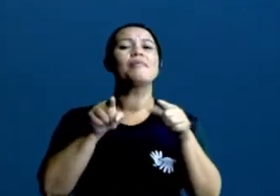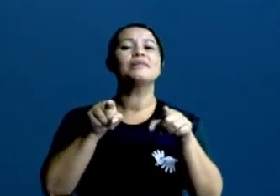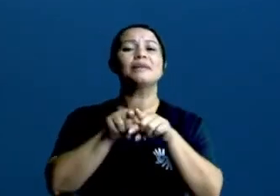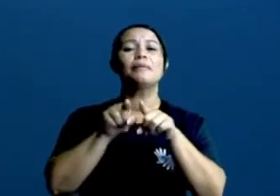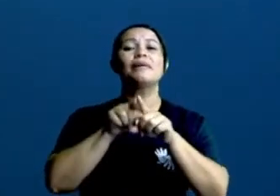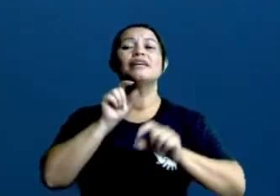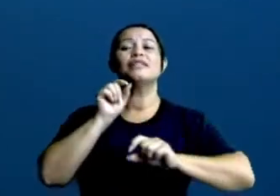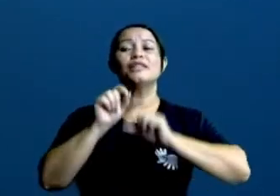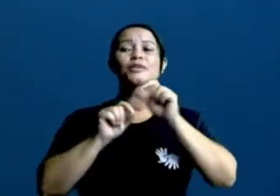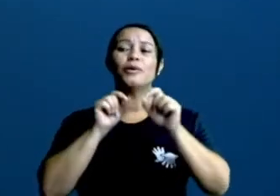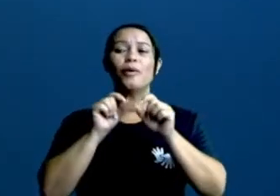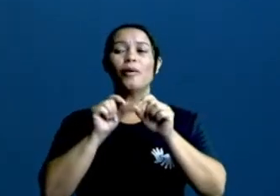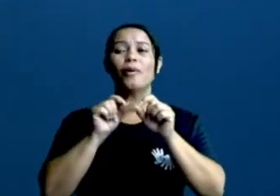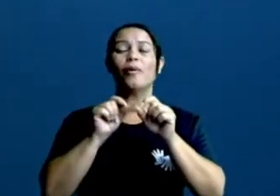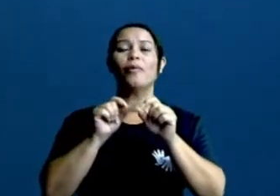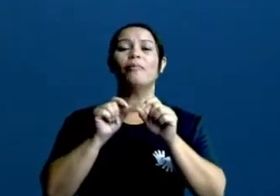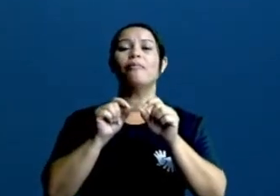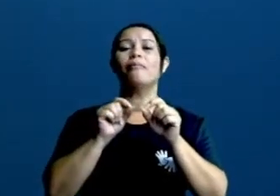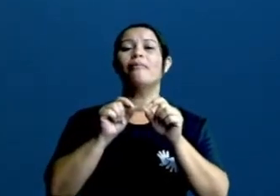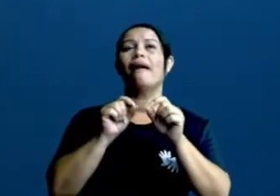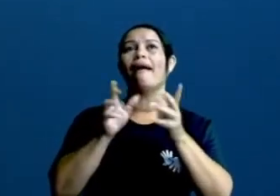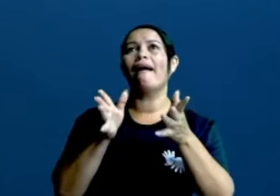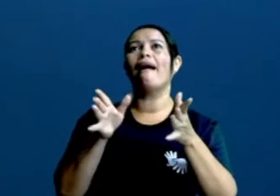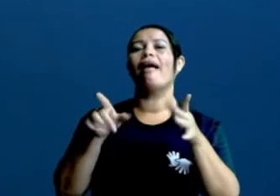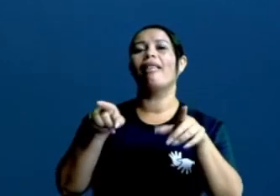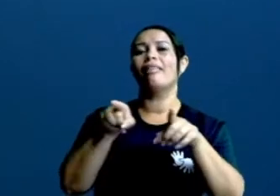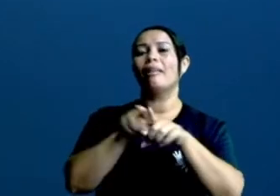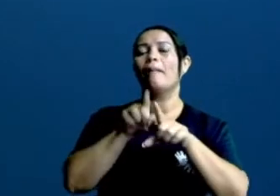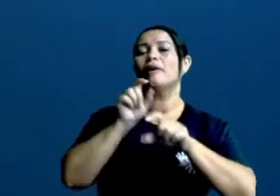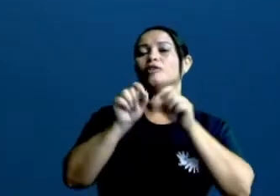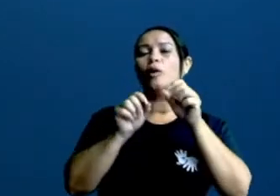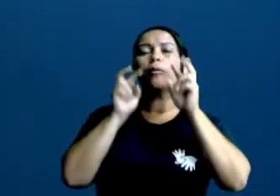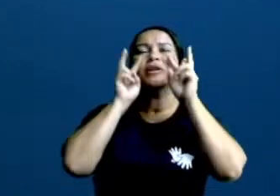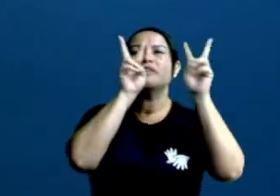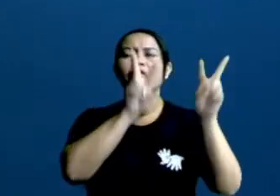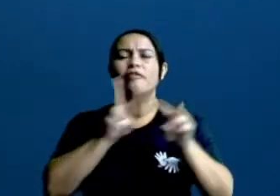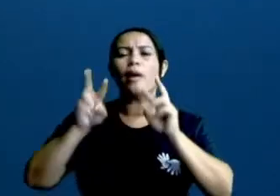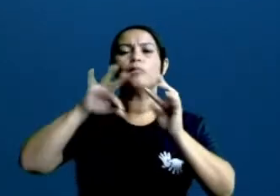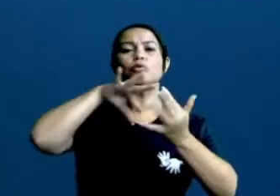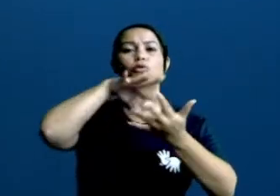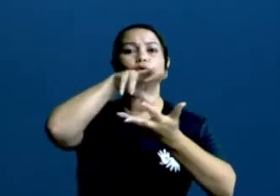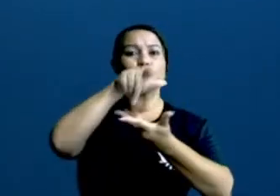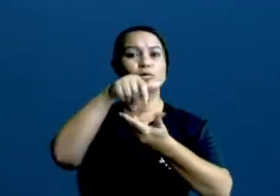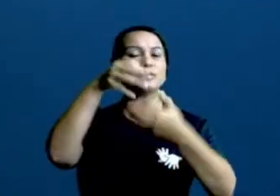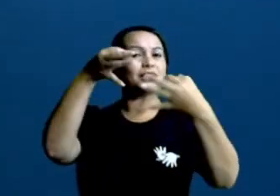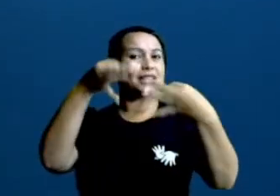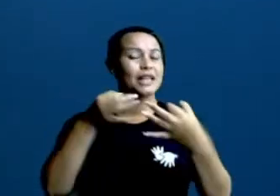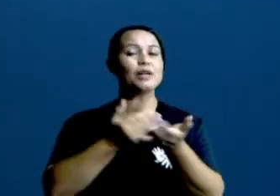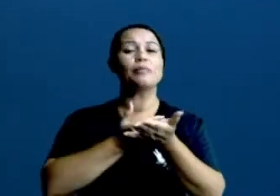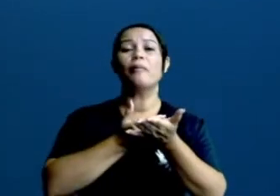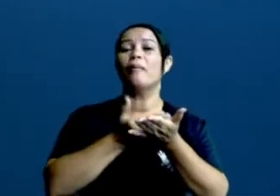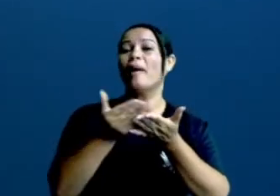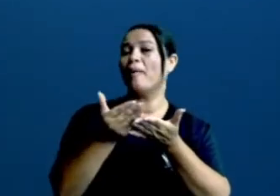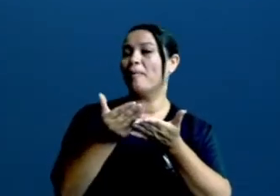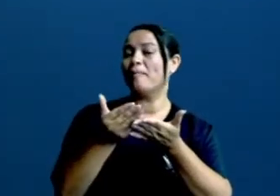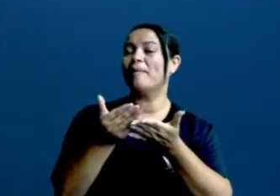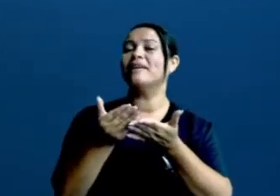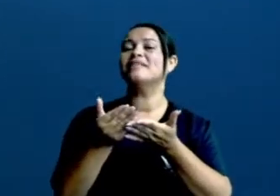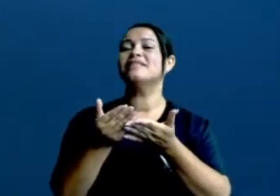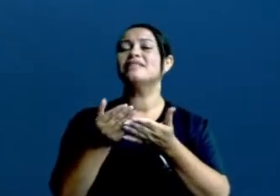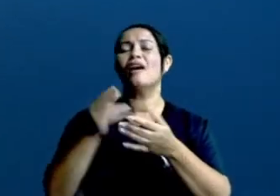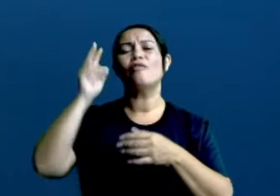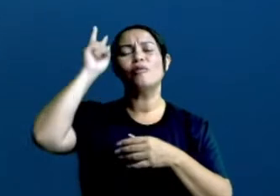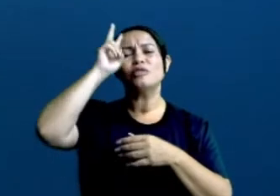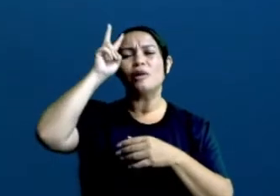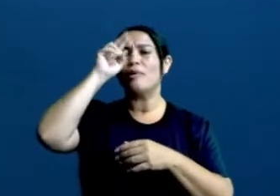relacionados à refração, o modo como enxergamos o mundo, tá certo? Para começar, vamos